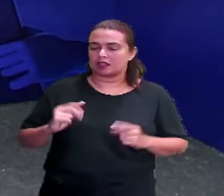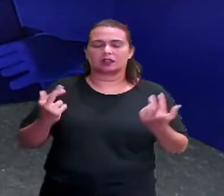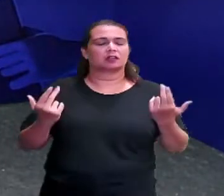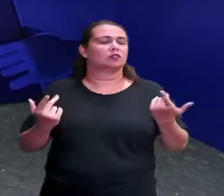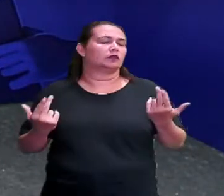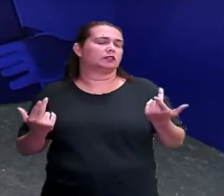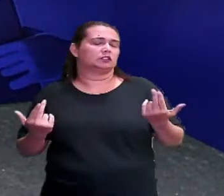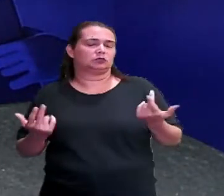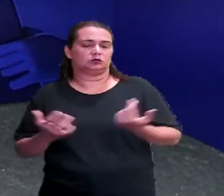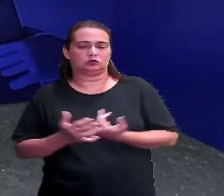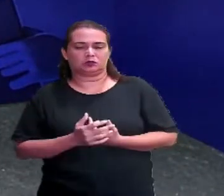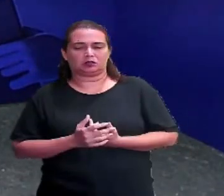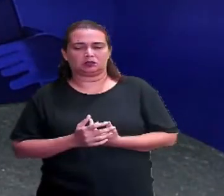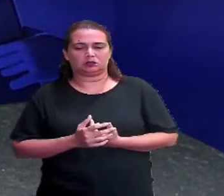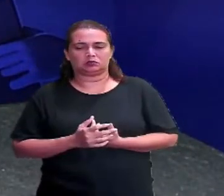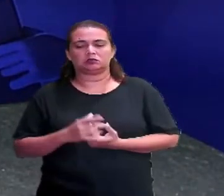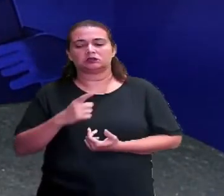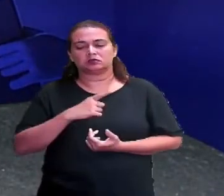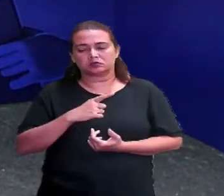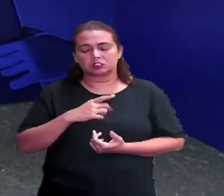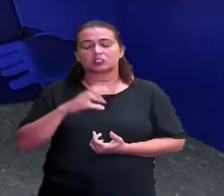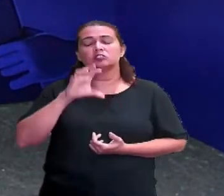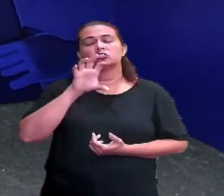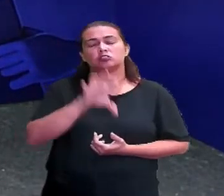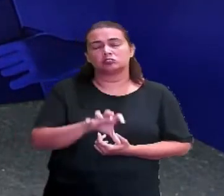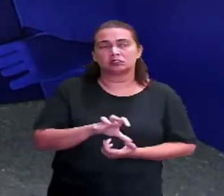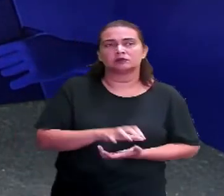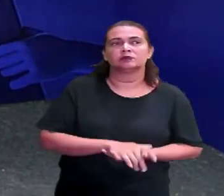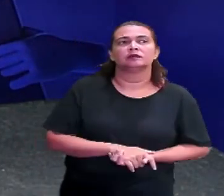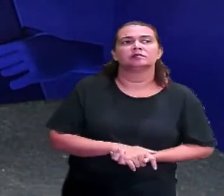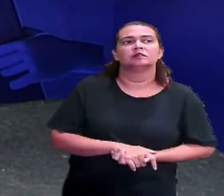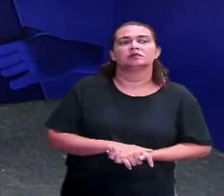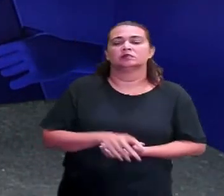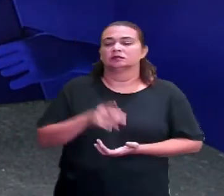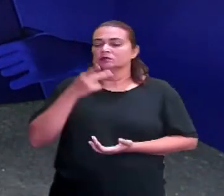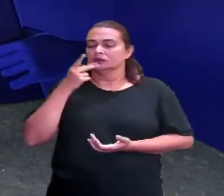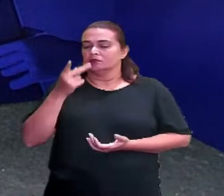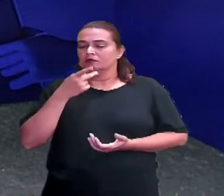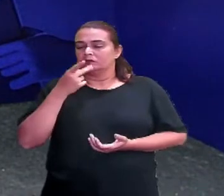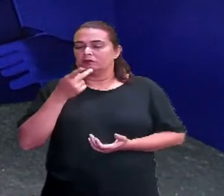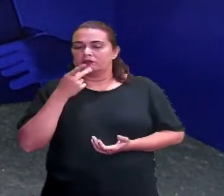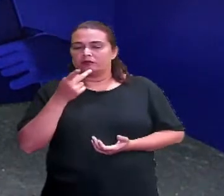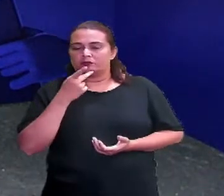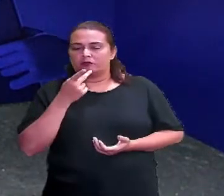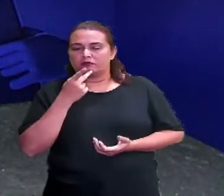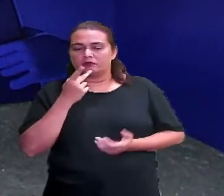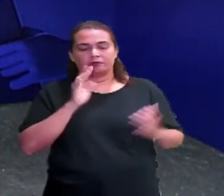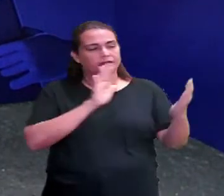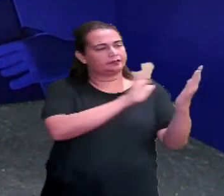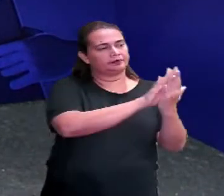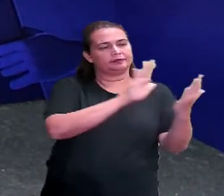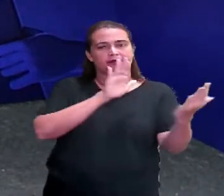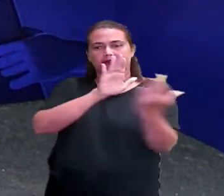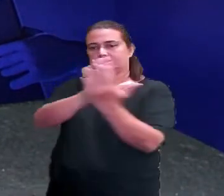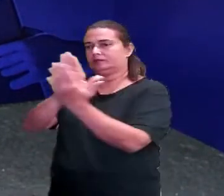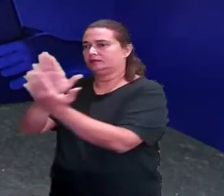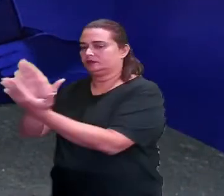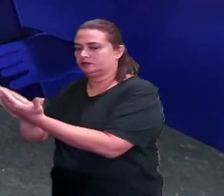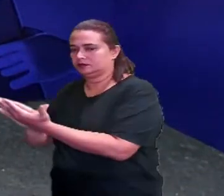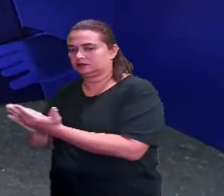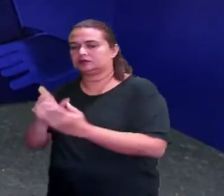existem formas, né, de você falar, formas de você abordar, e quem vai determinar isso